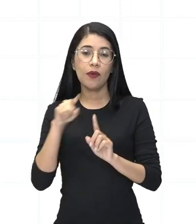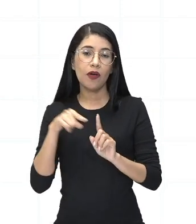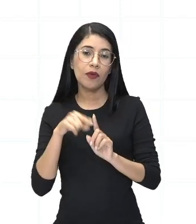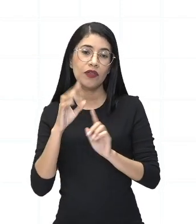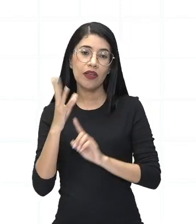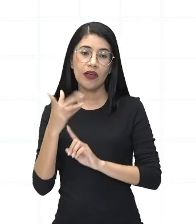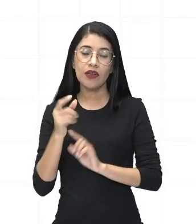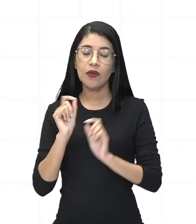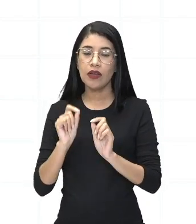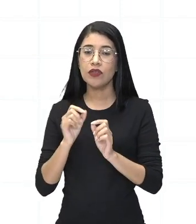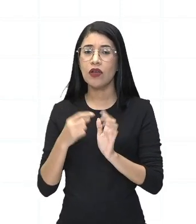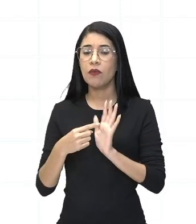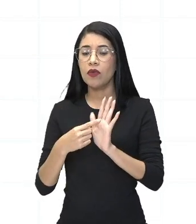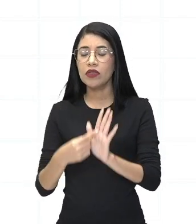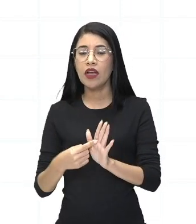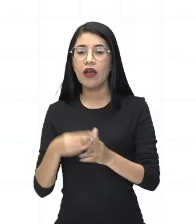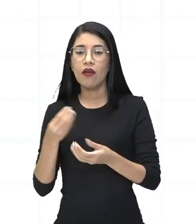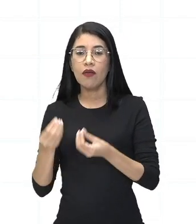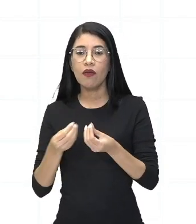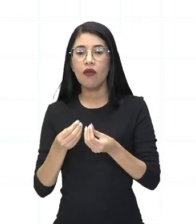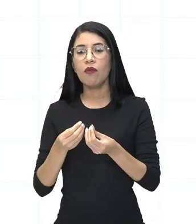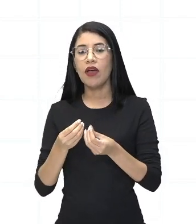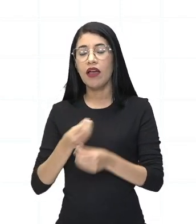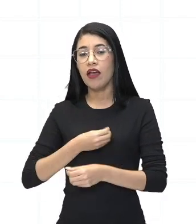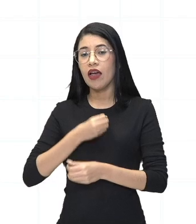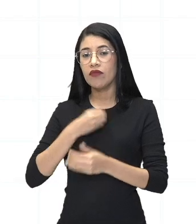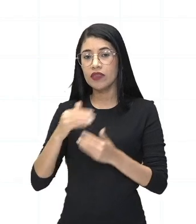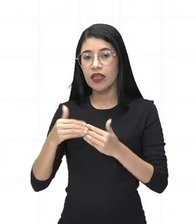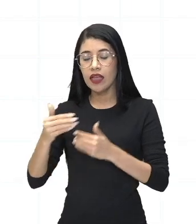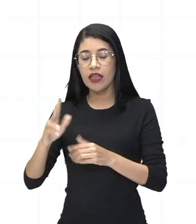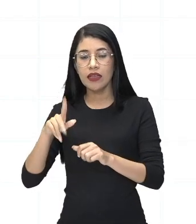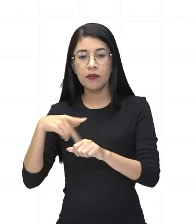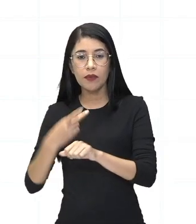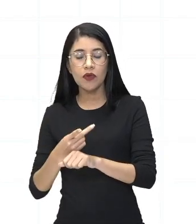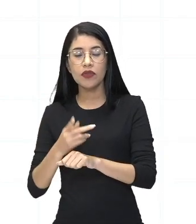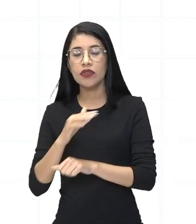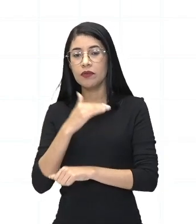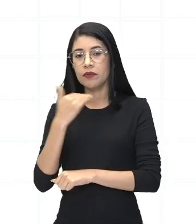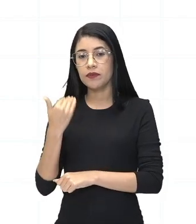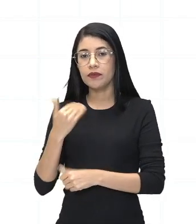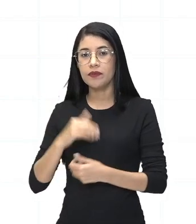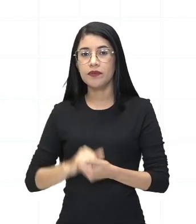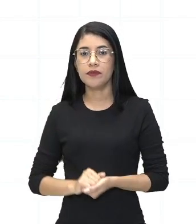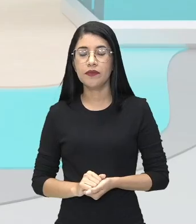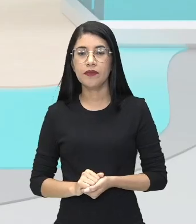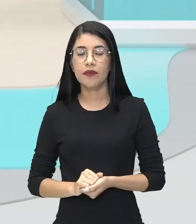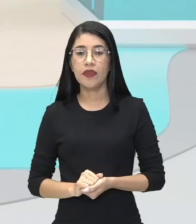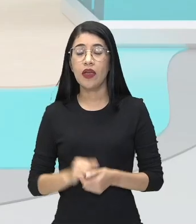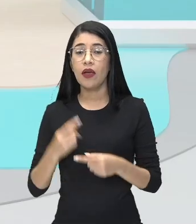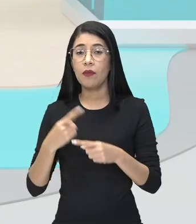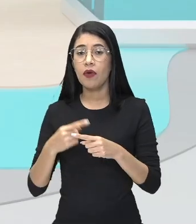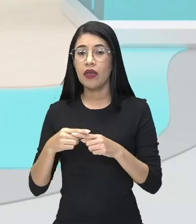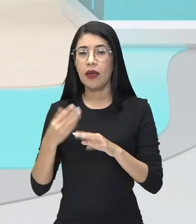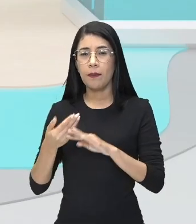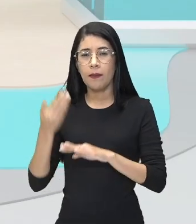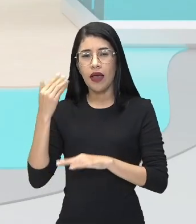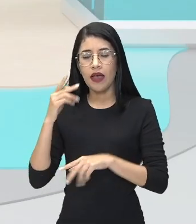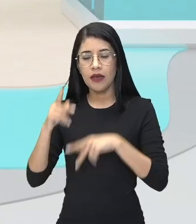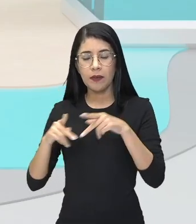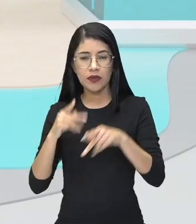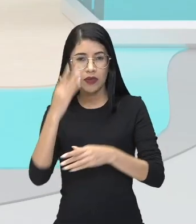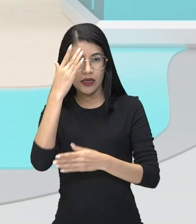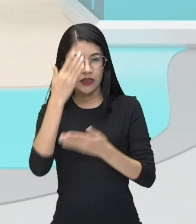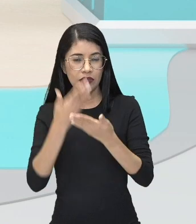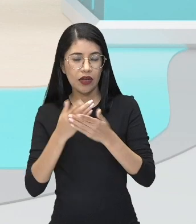apenas guiar o morto em sua jornada na vida pós-morte. Por quê? O povo do Egito, ele